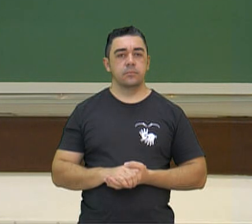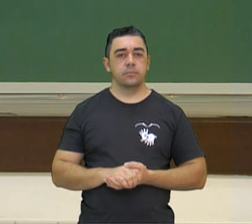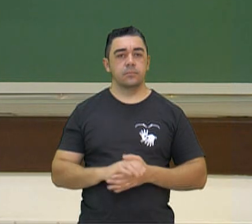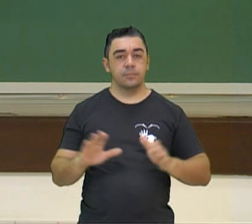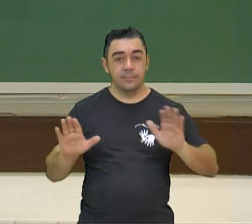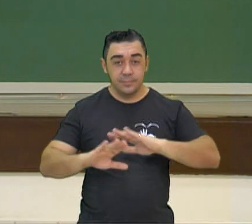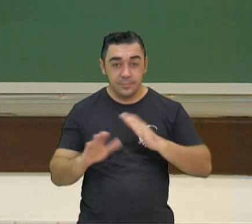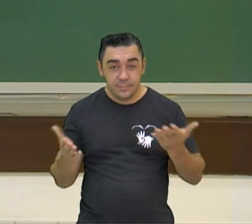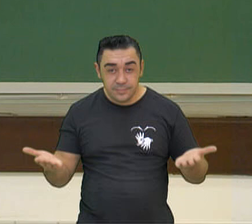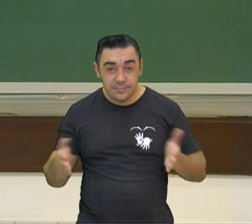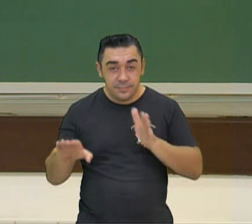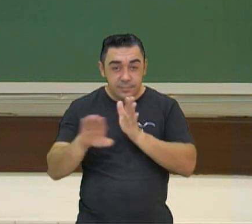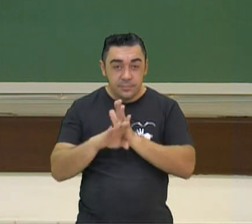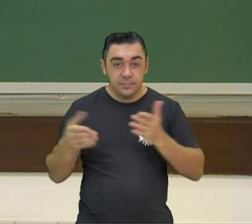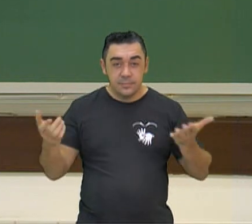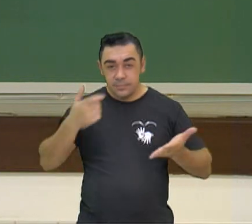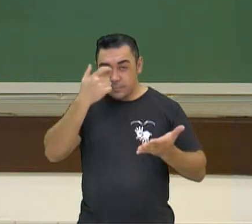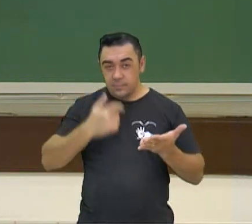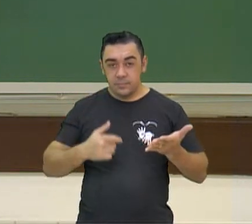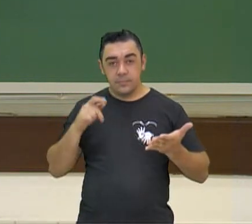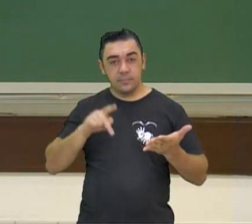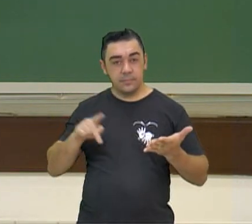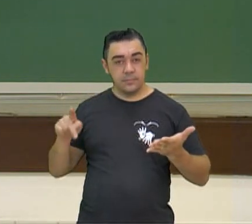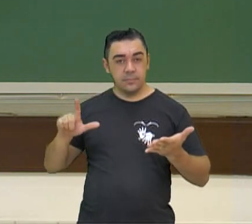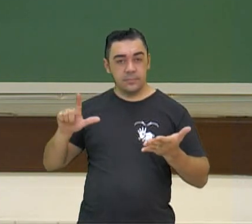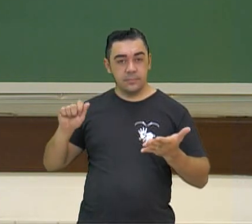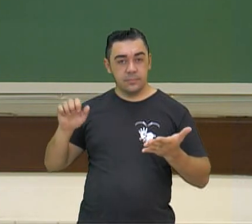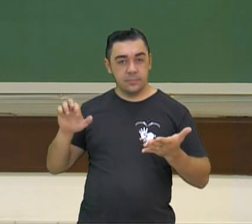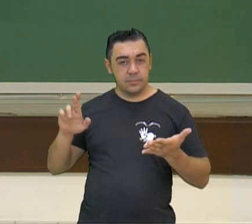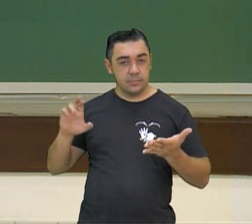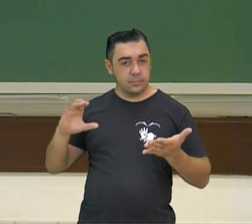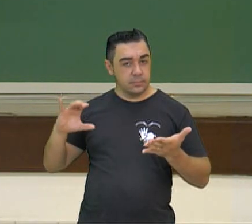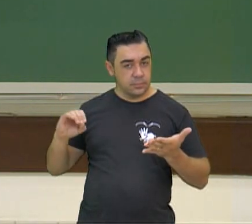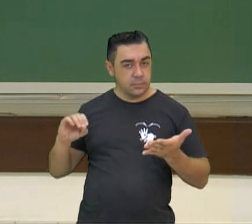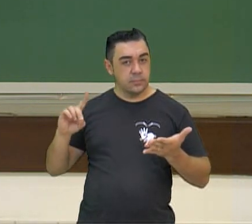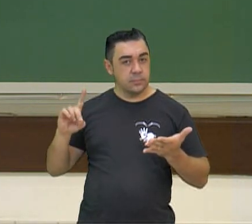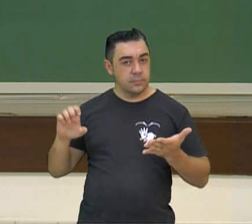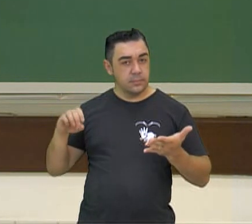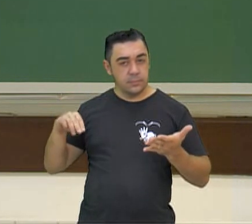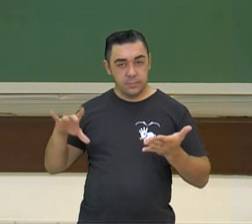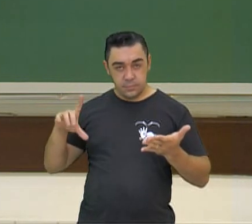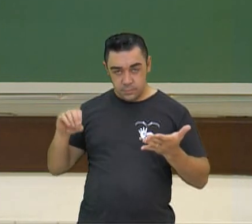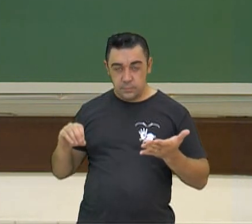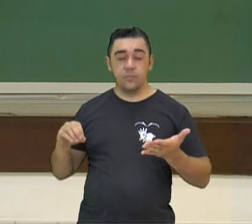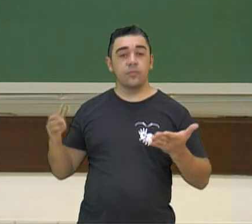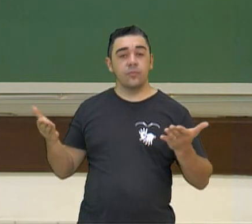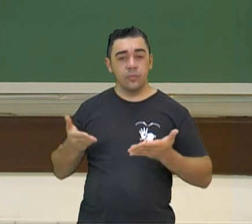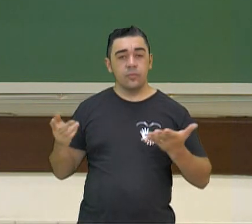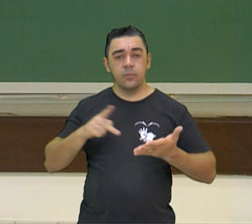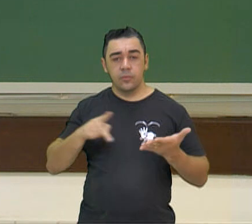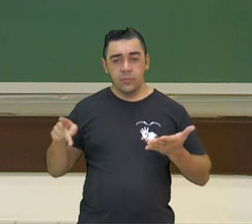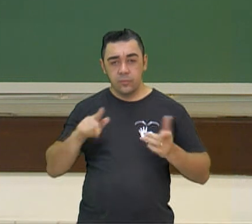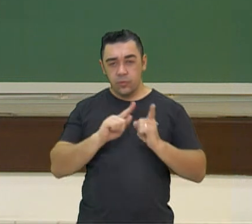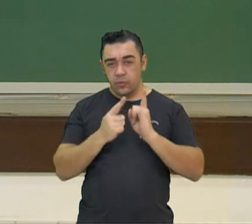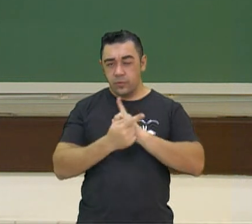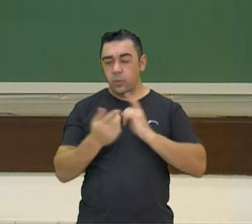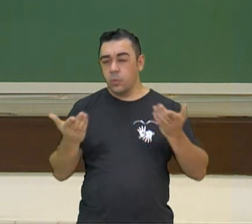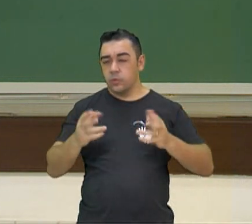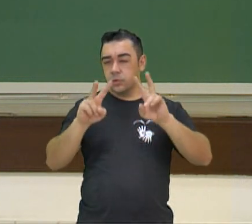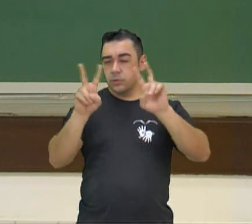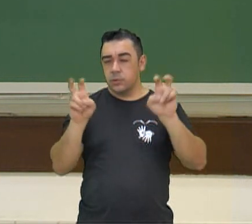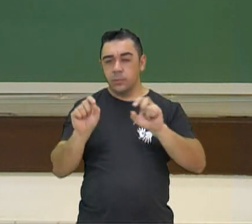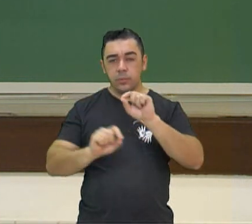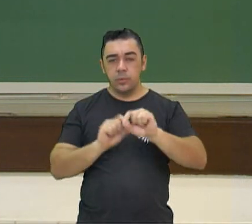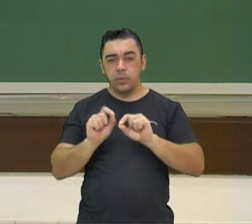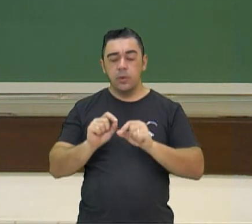Olá, chegamos! Eu sou Laércio de Mello, professor de Geografia, e vou trabalhar com vocês hoje o seguinte tema. Os